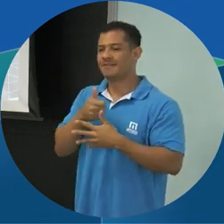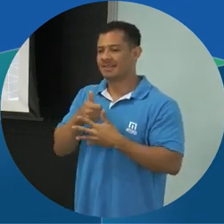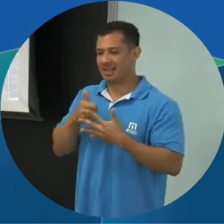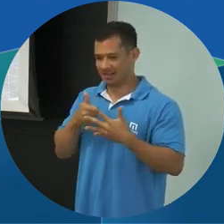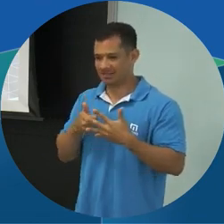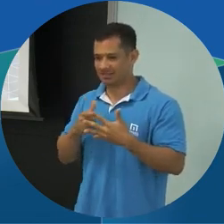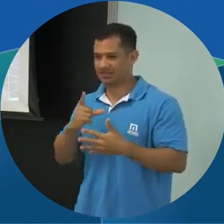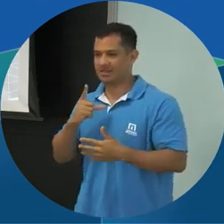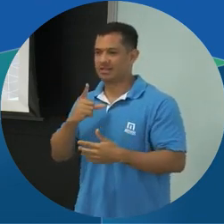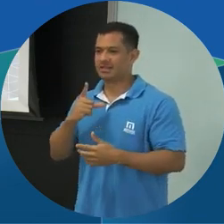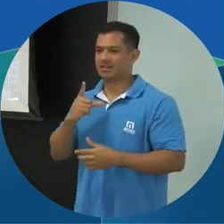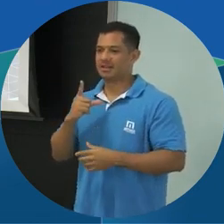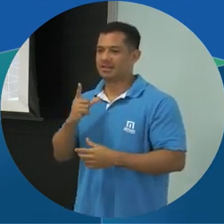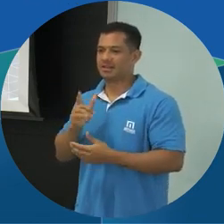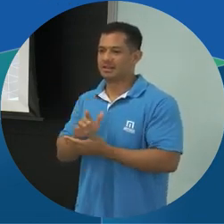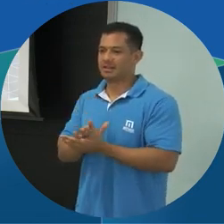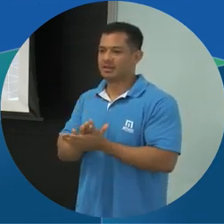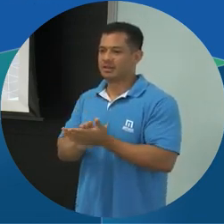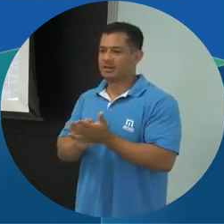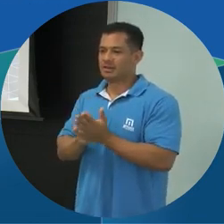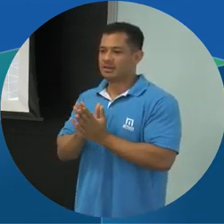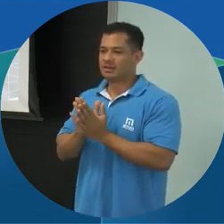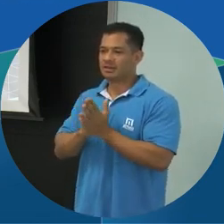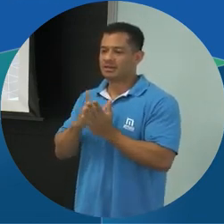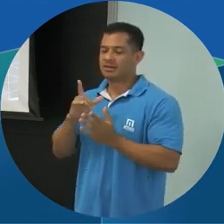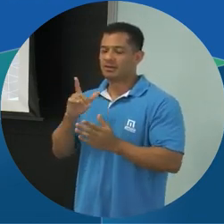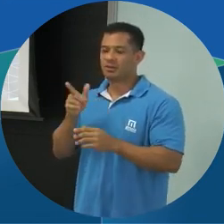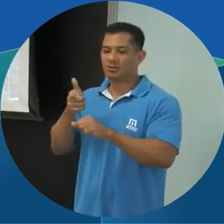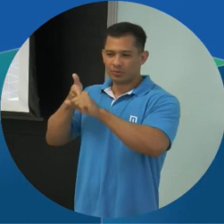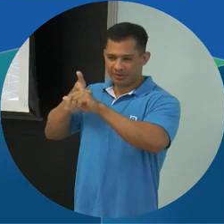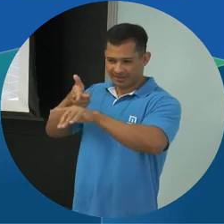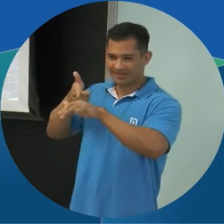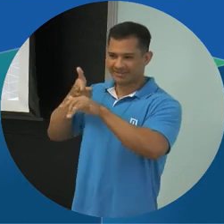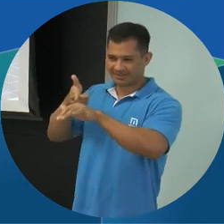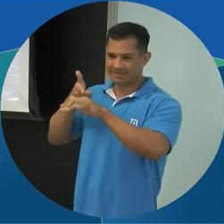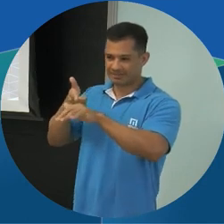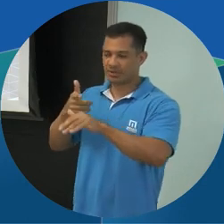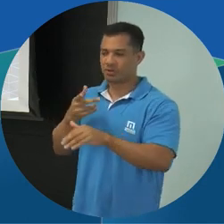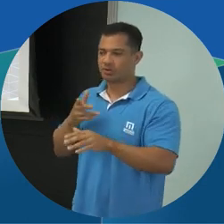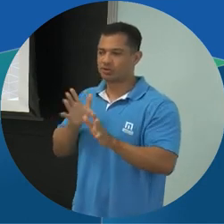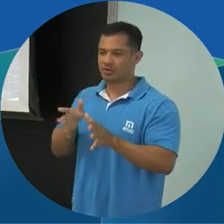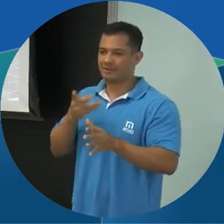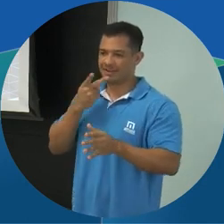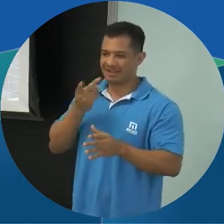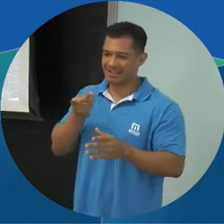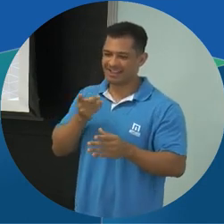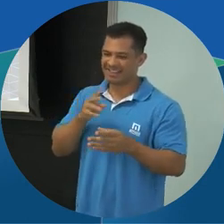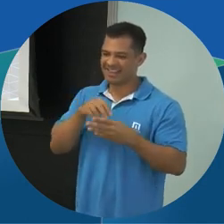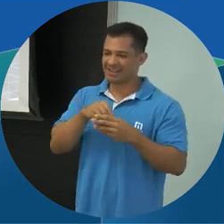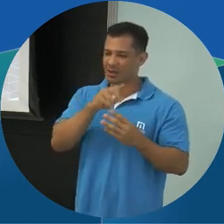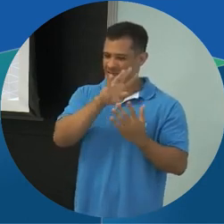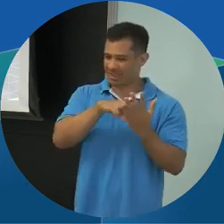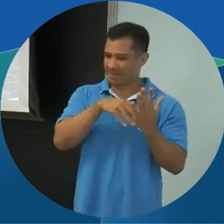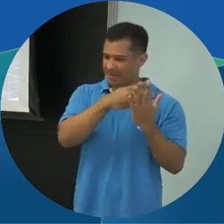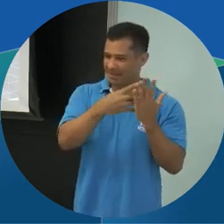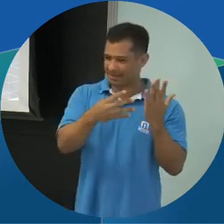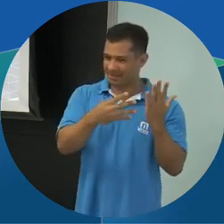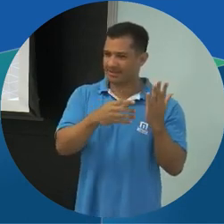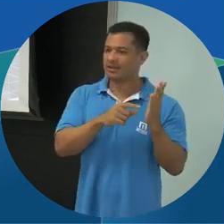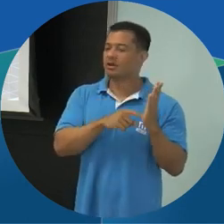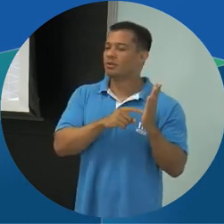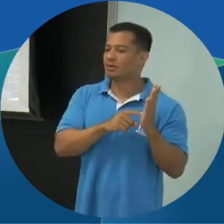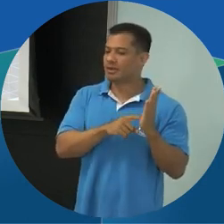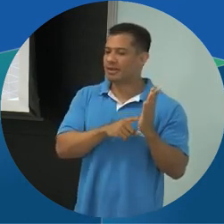também com o hidrojateamento, como eu falei dentro daquela tabela lá, são exatamente aqui.